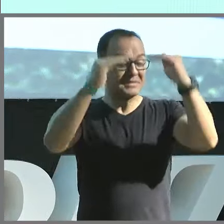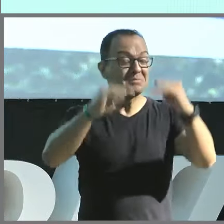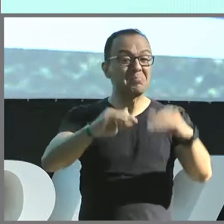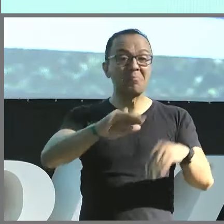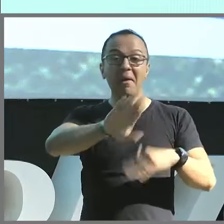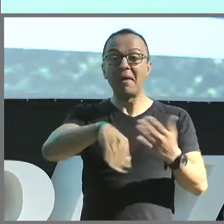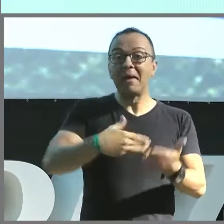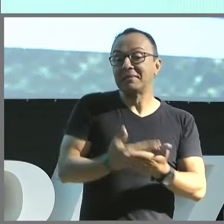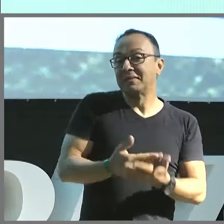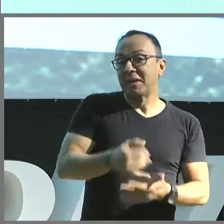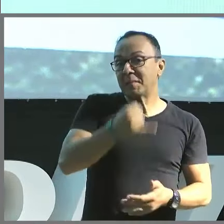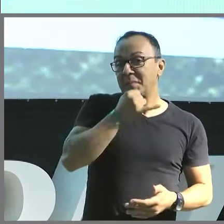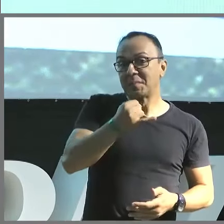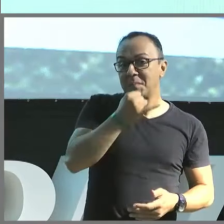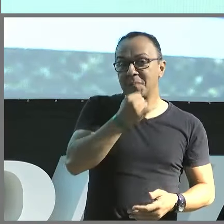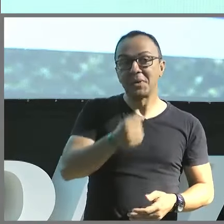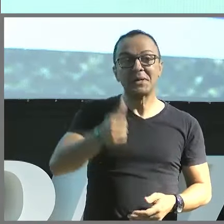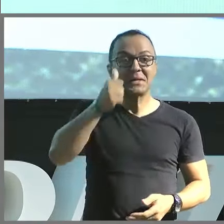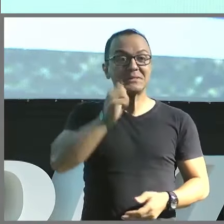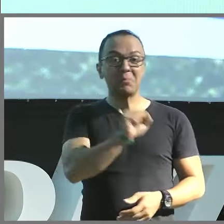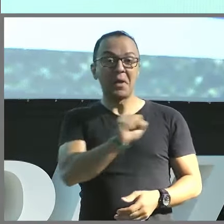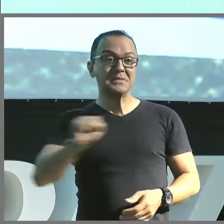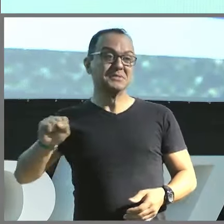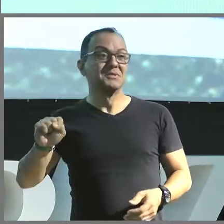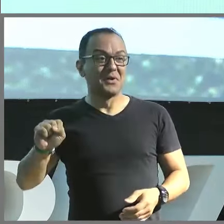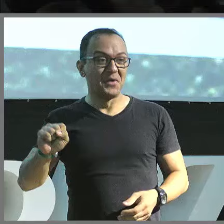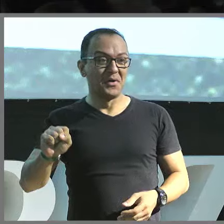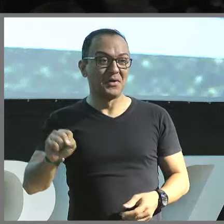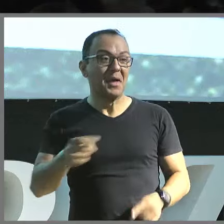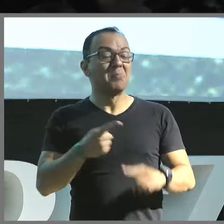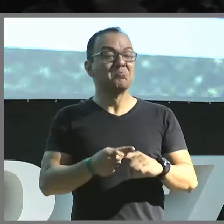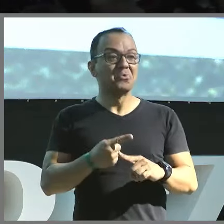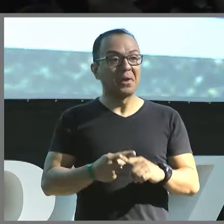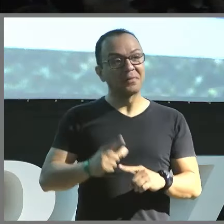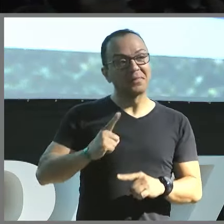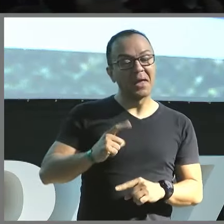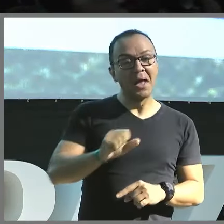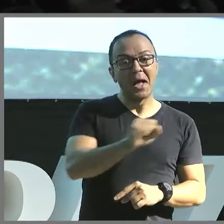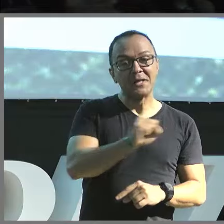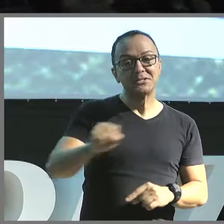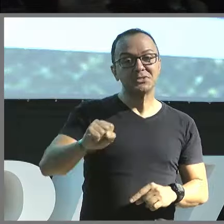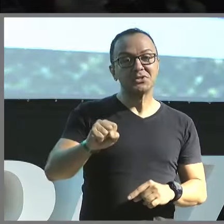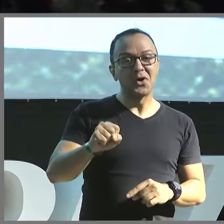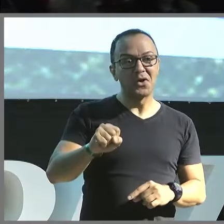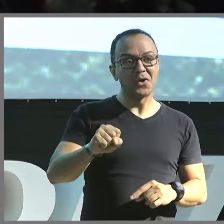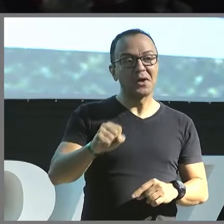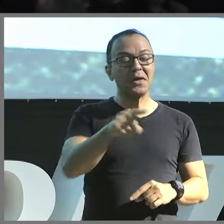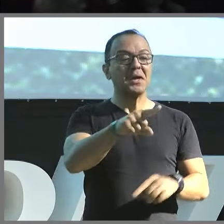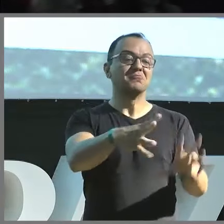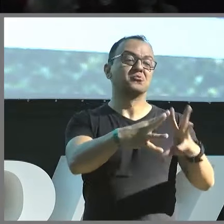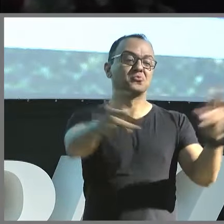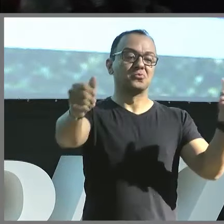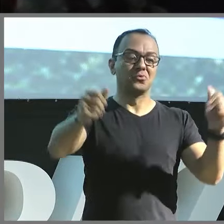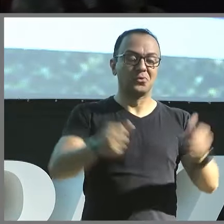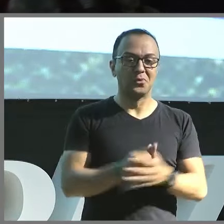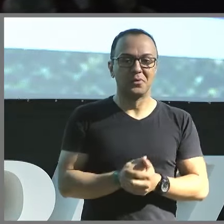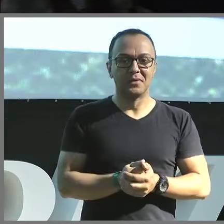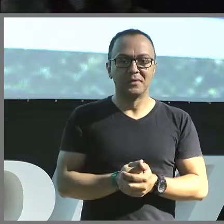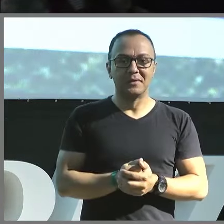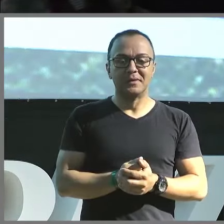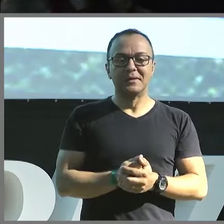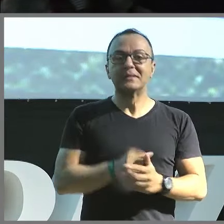a sogra de Simão Pedro, que dizem que ele depois negou, foi porque ele curou a sogra